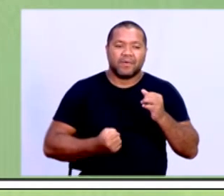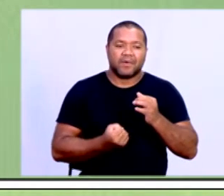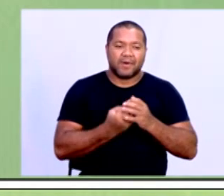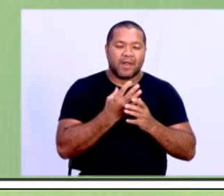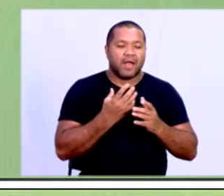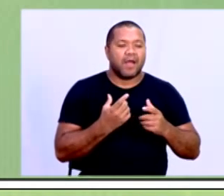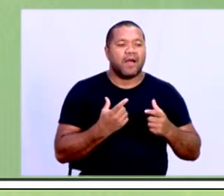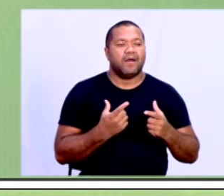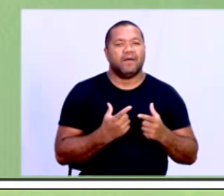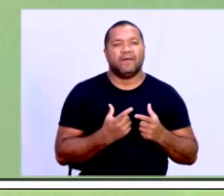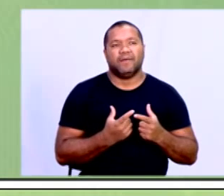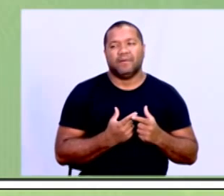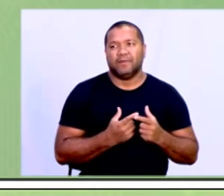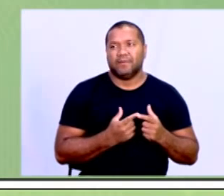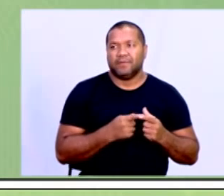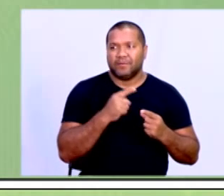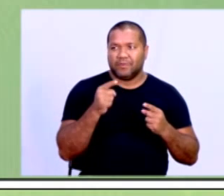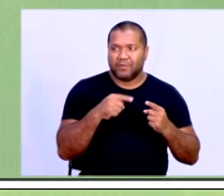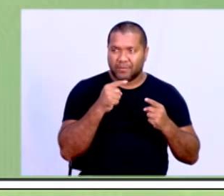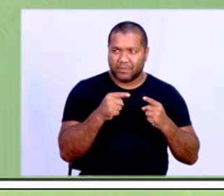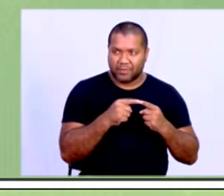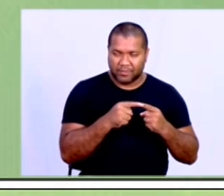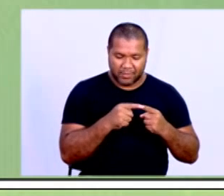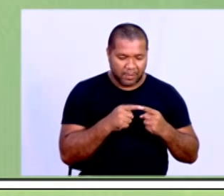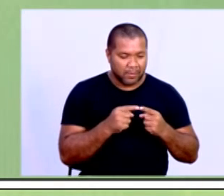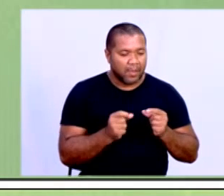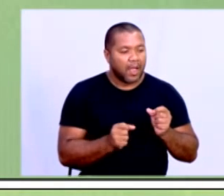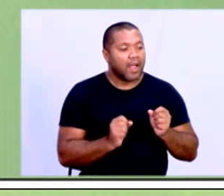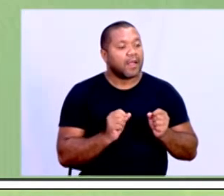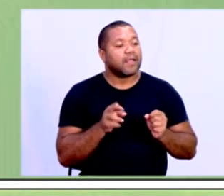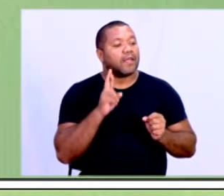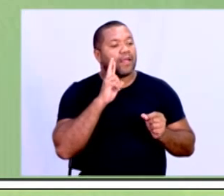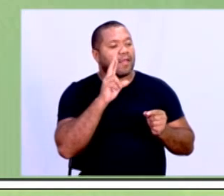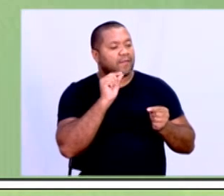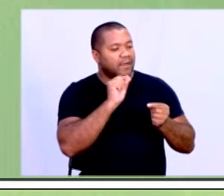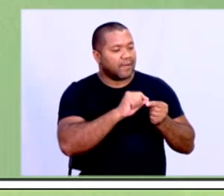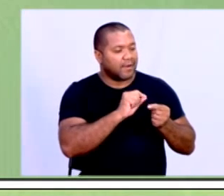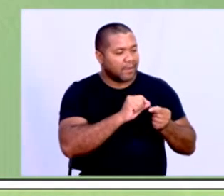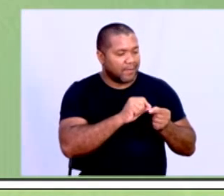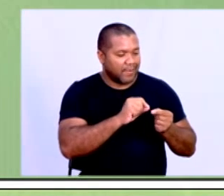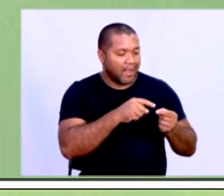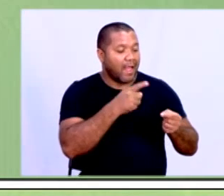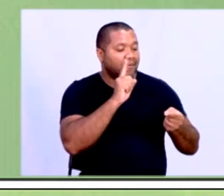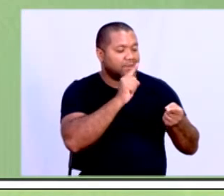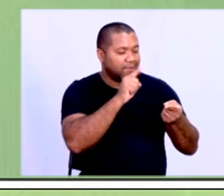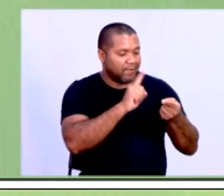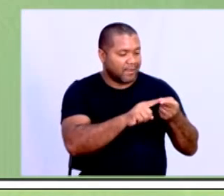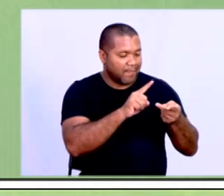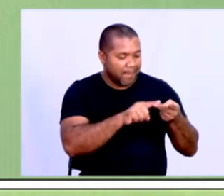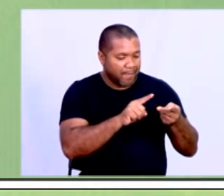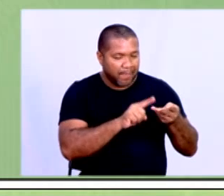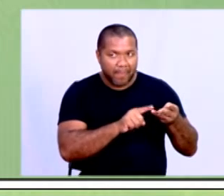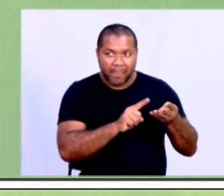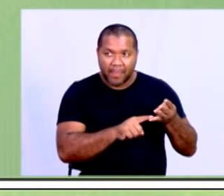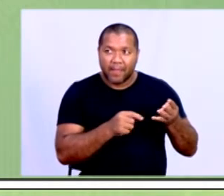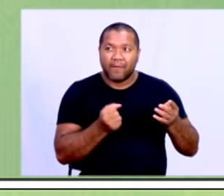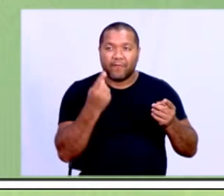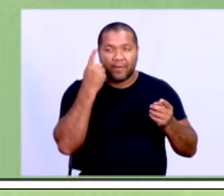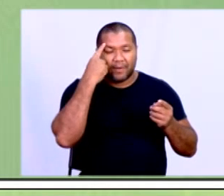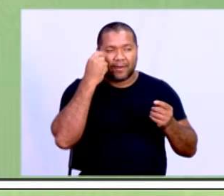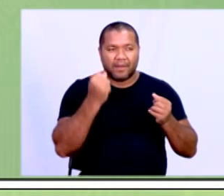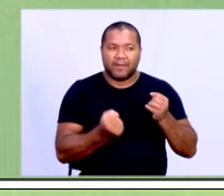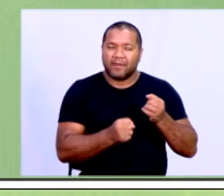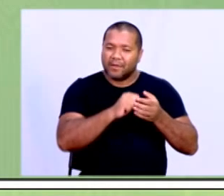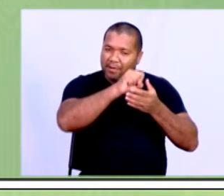na qual as funcionalidades serão implementadas. Então, ele fez a lista